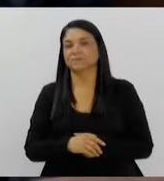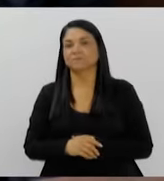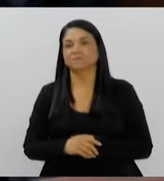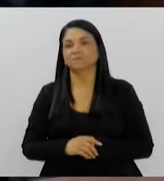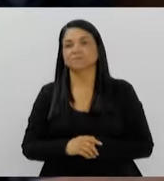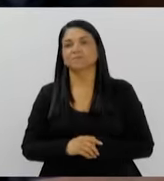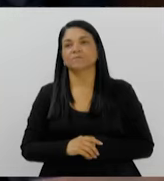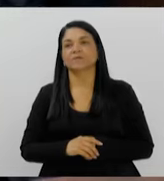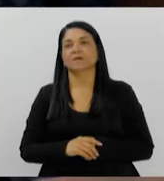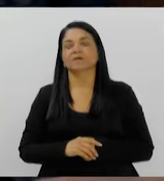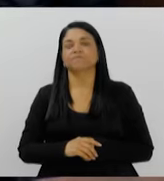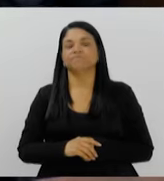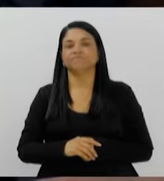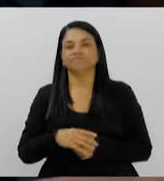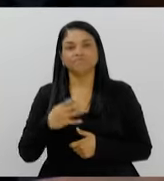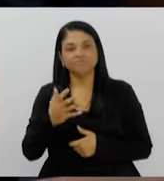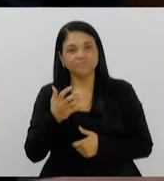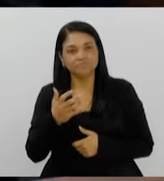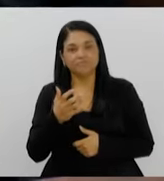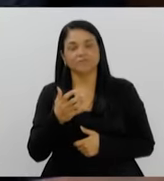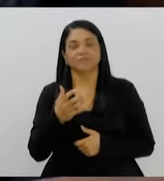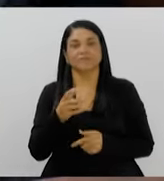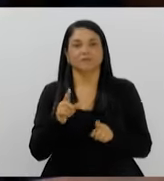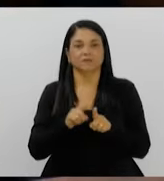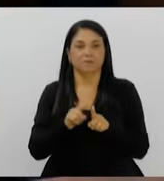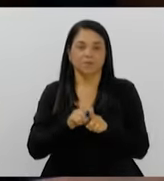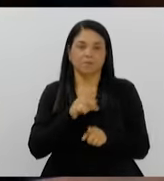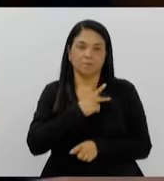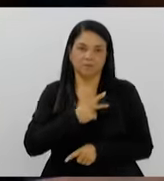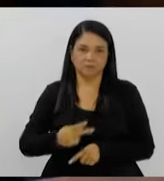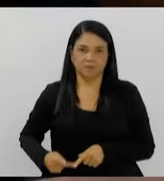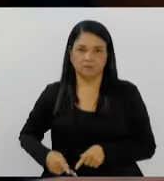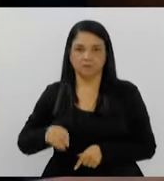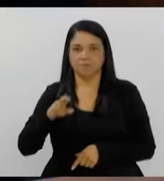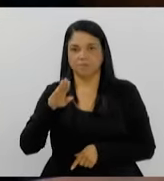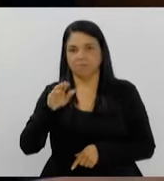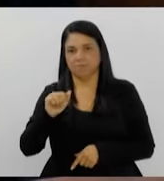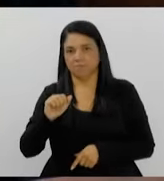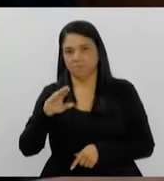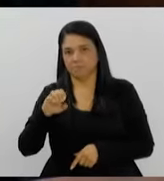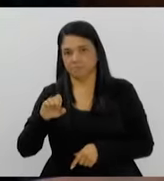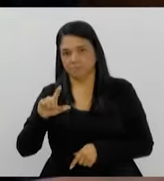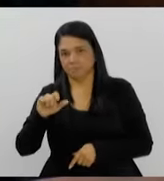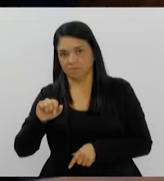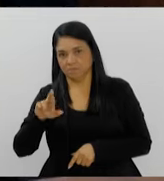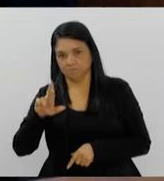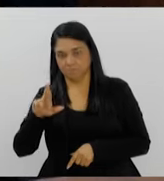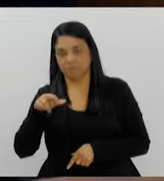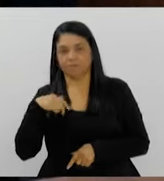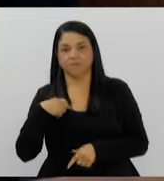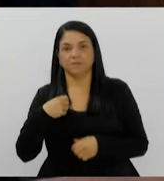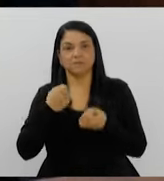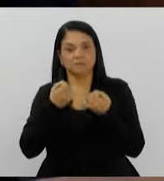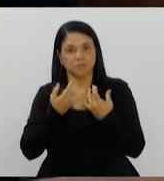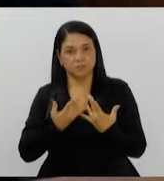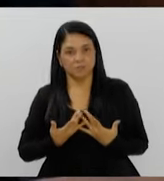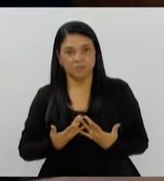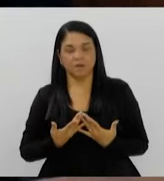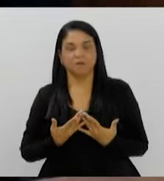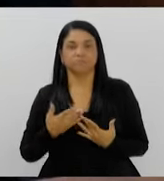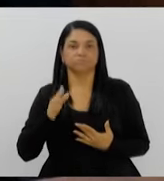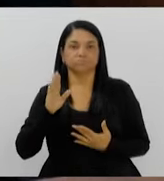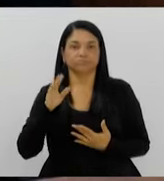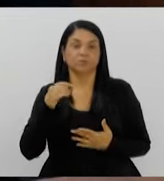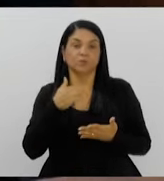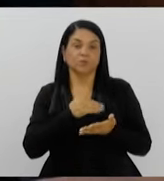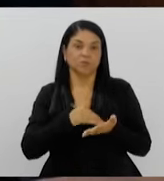Deputado Presidente Rodrigo Bacelar sem aprofundar declarar que o